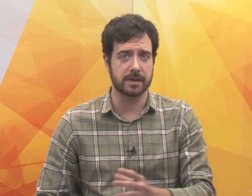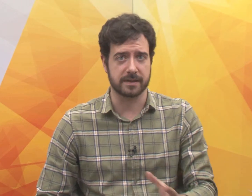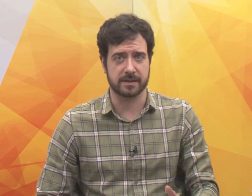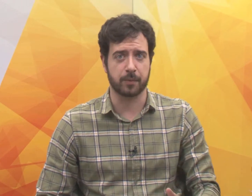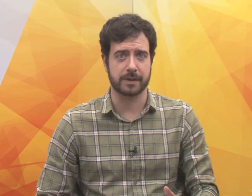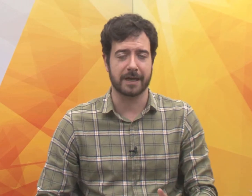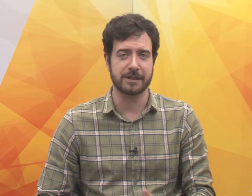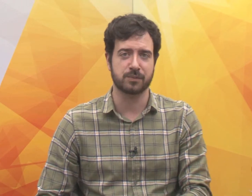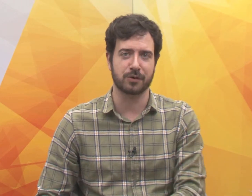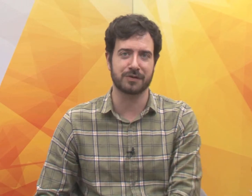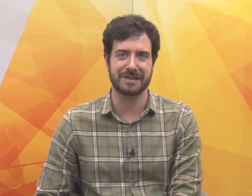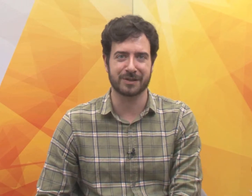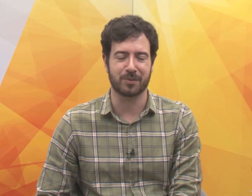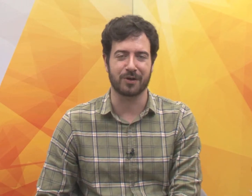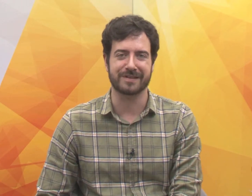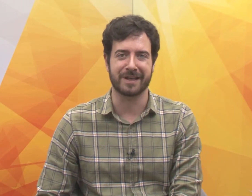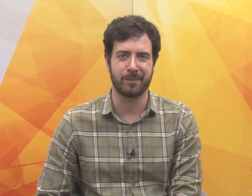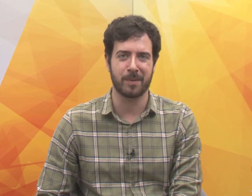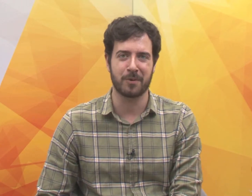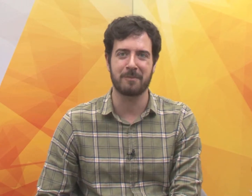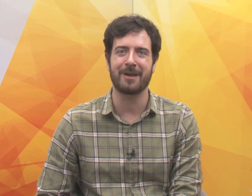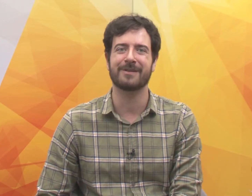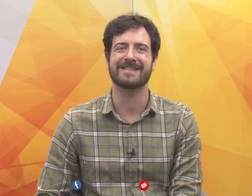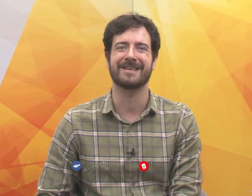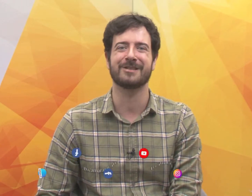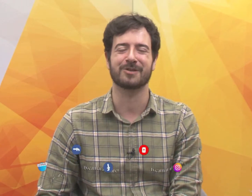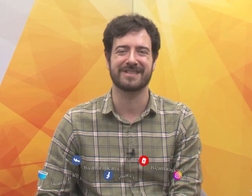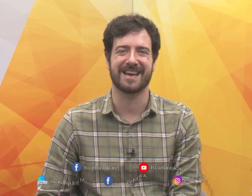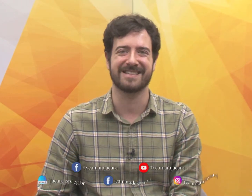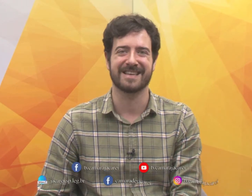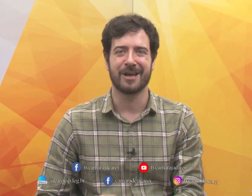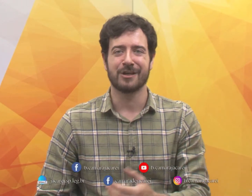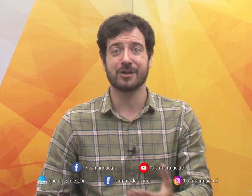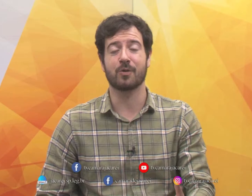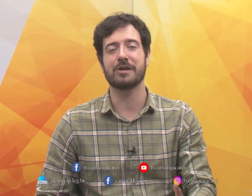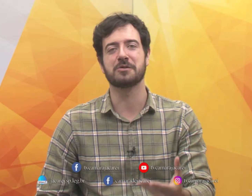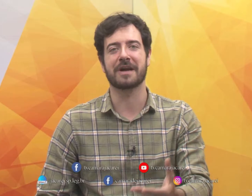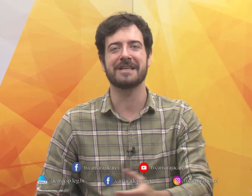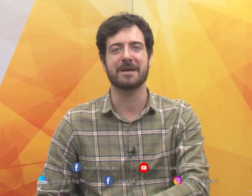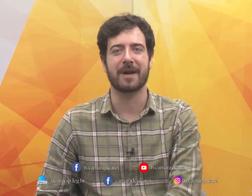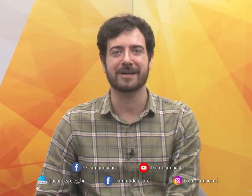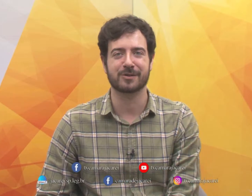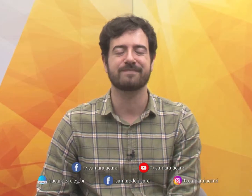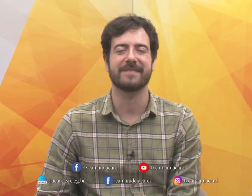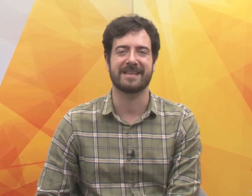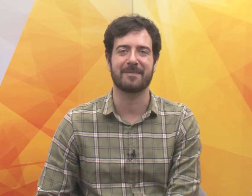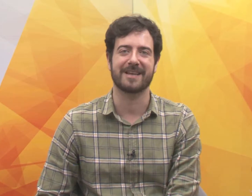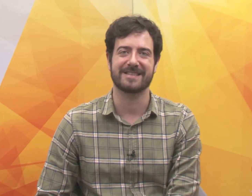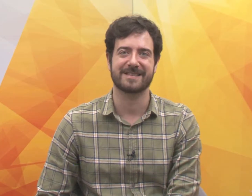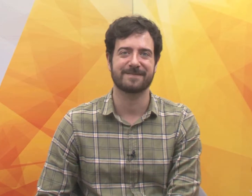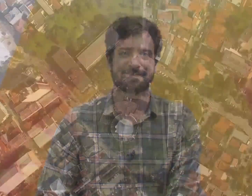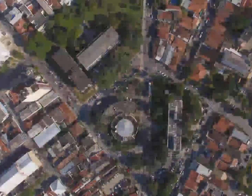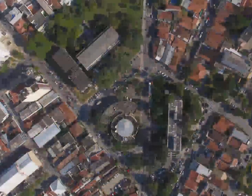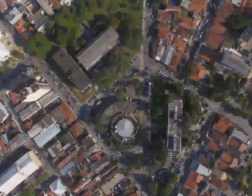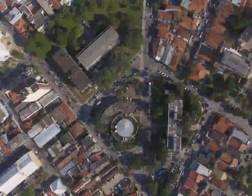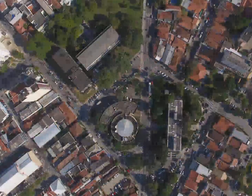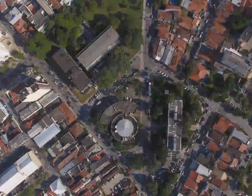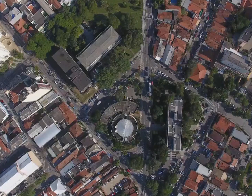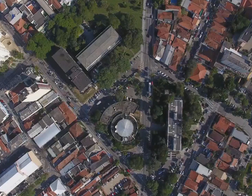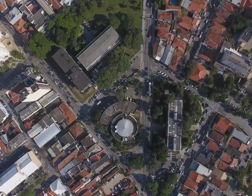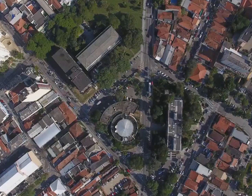acompanhar todas as reportagens produzidas por nossa equipe por meio das redes sociais. Se cuide, um grande abraço e até mais.